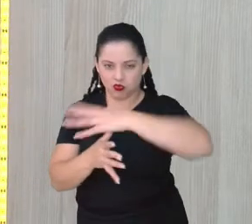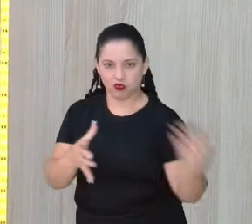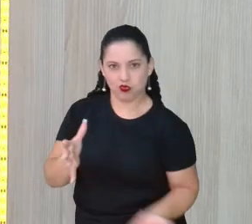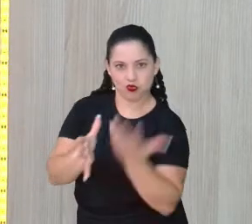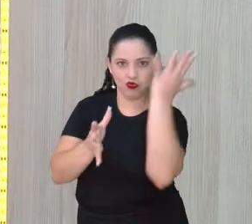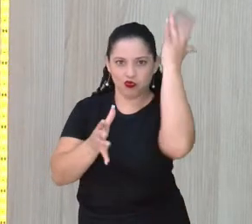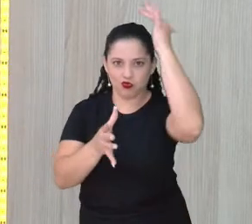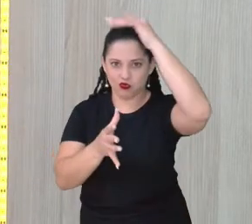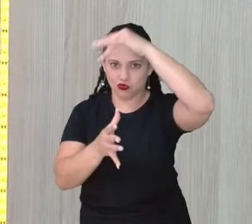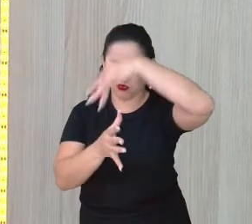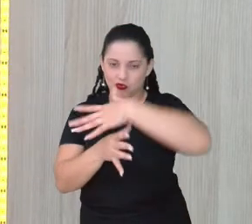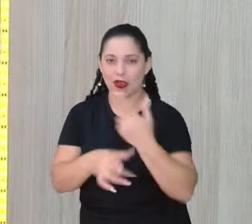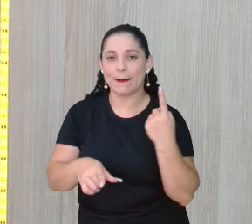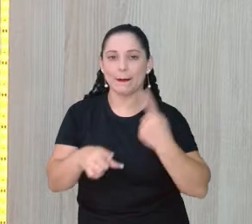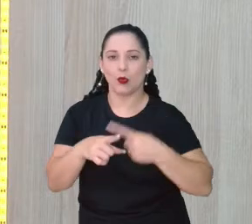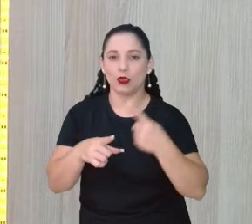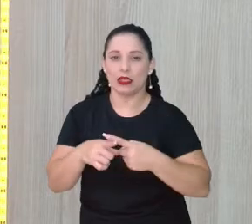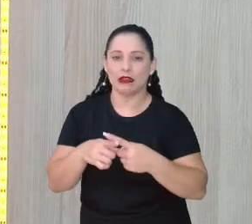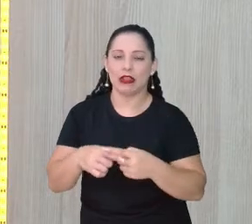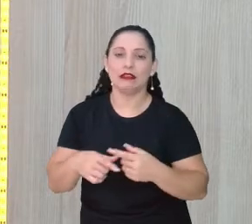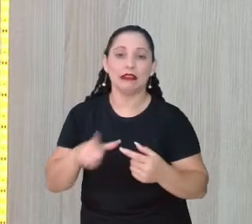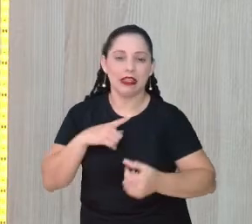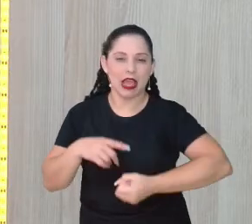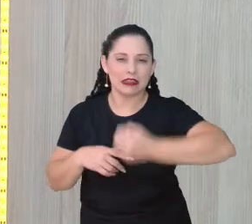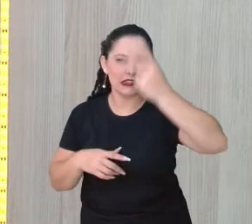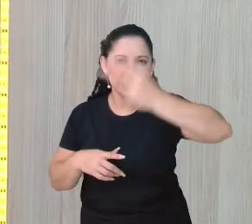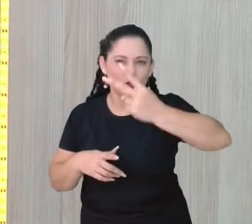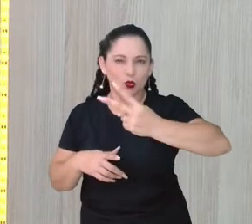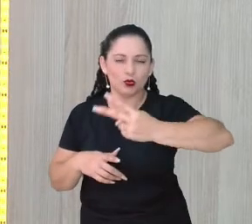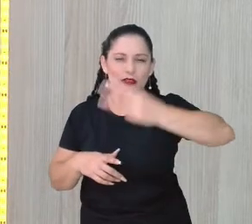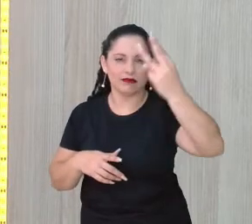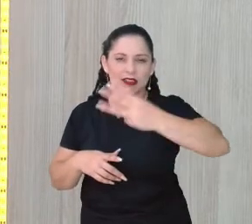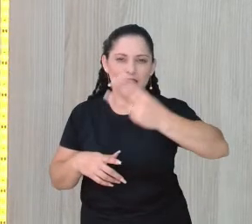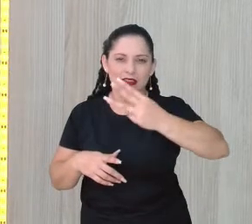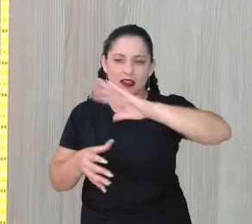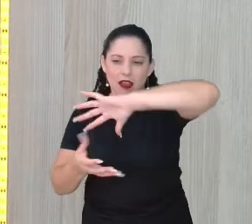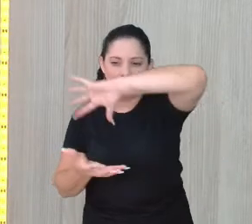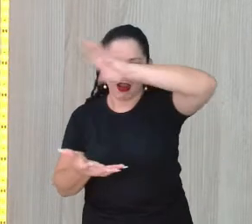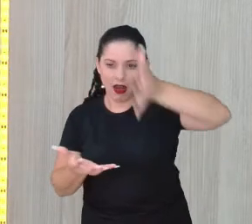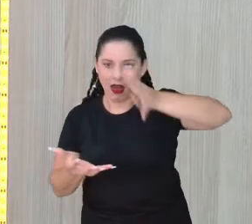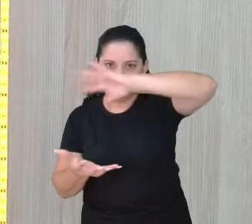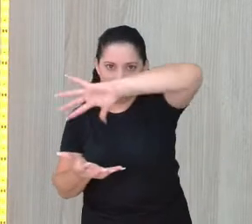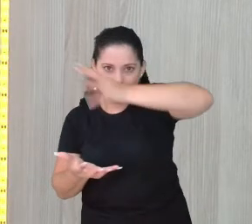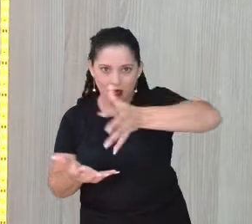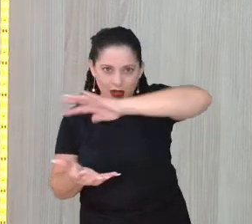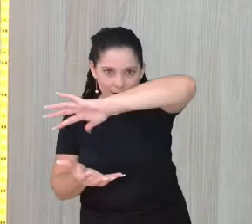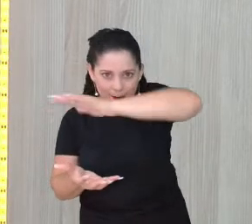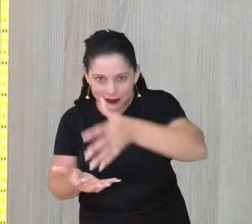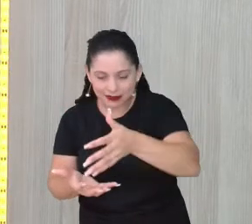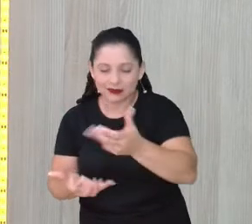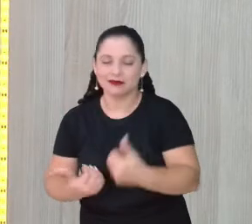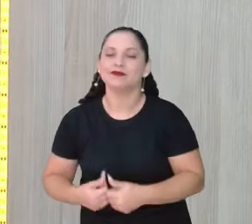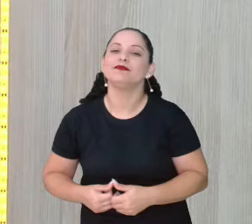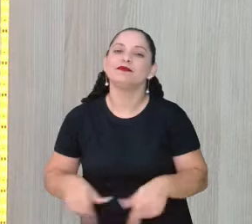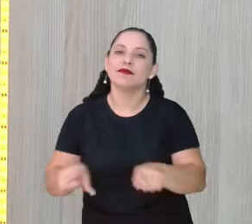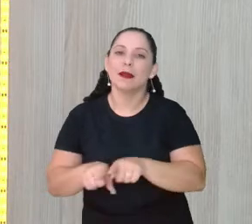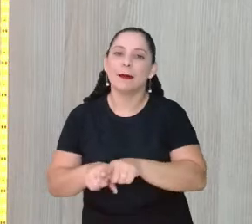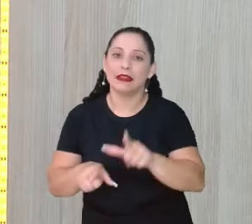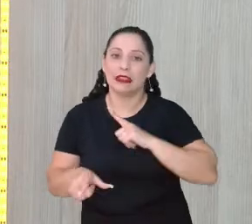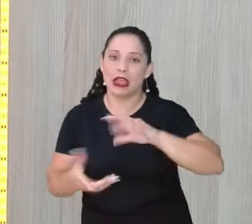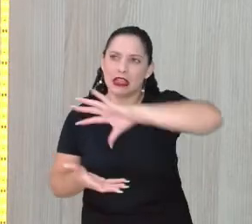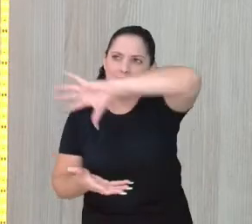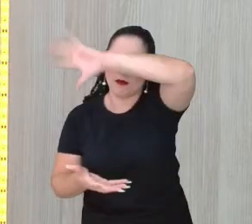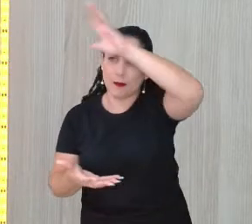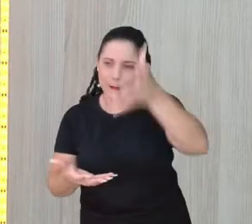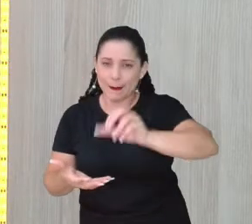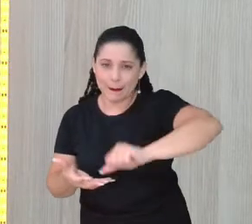é? A partir da segunda camada, da terceira camada. Sabino colocou aqui que é a da segunda, que é o centro do manto. Então,